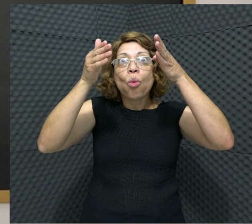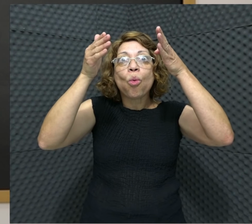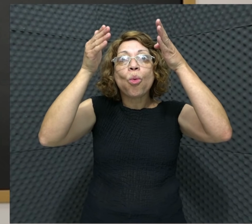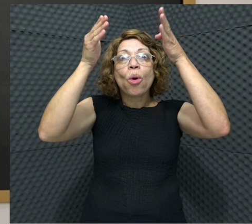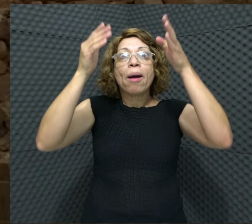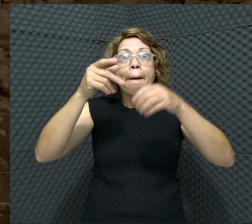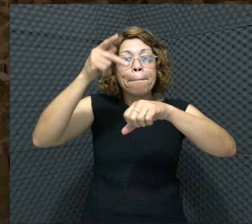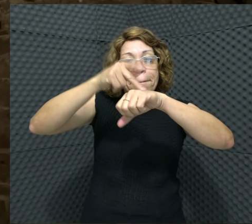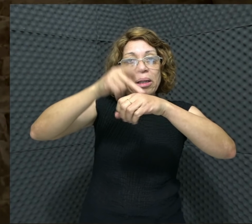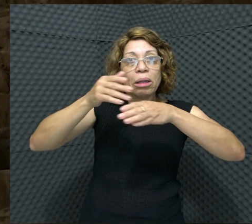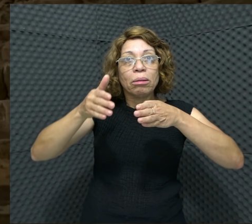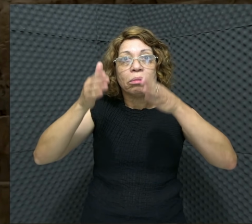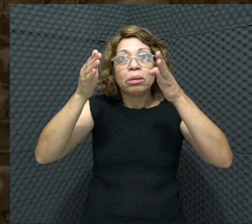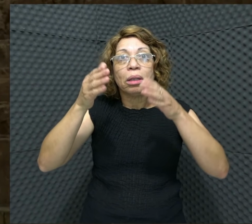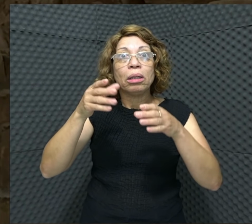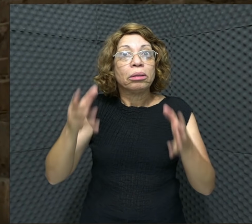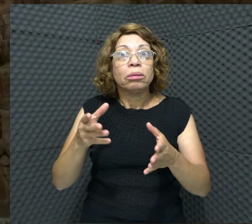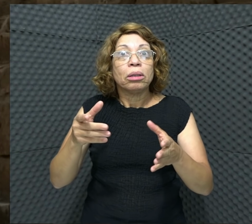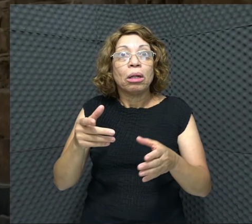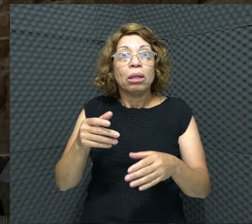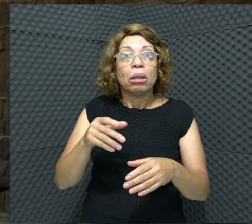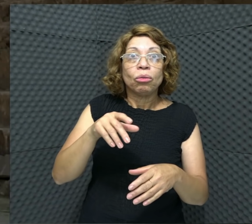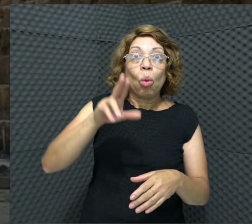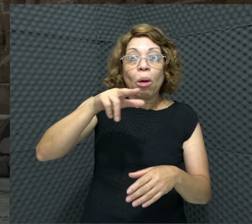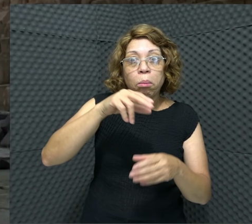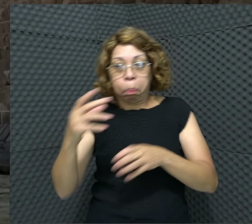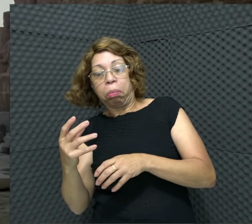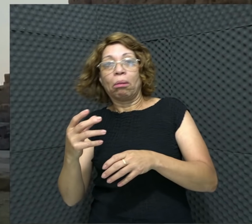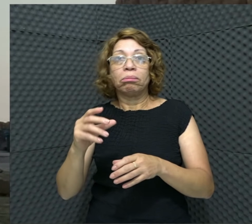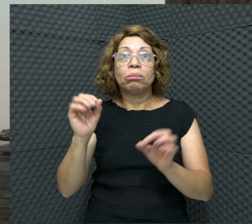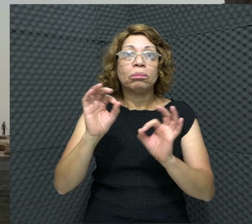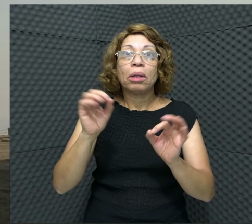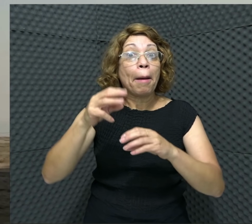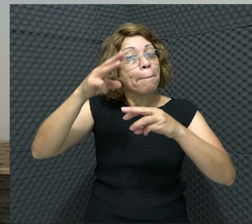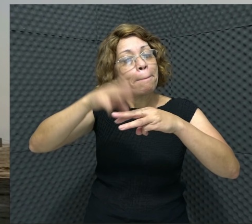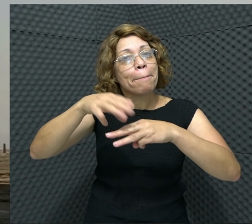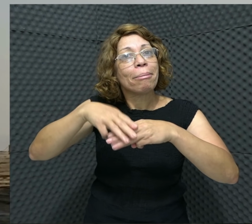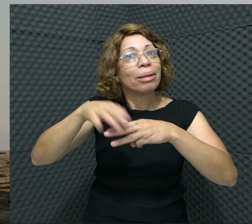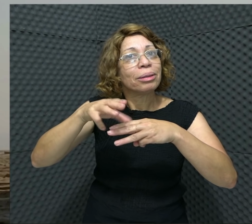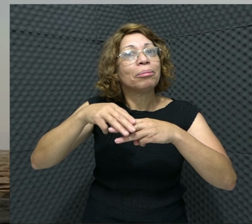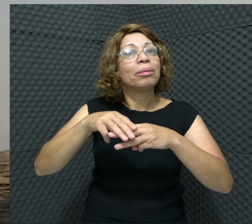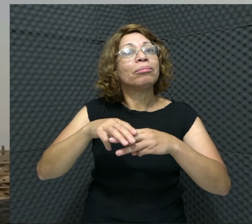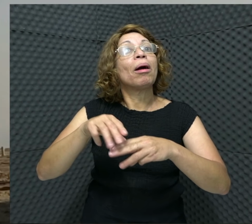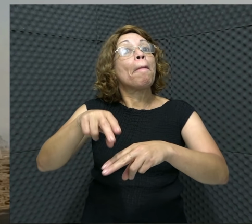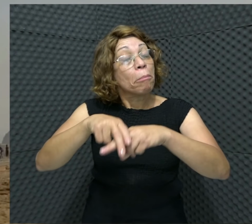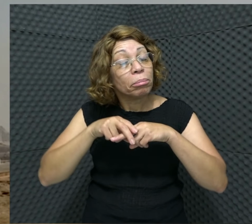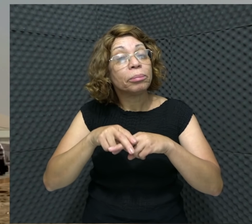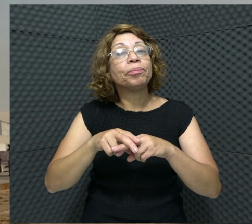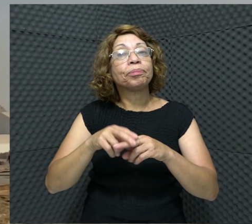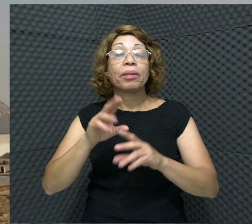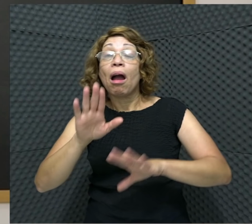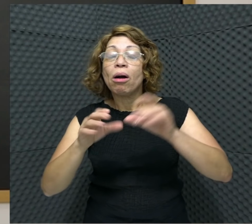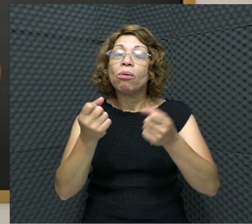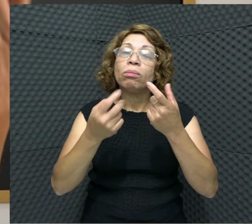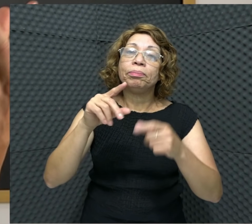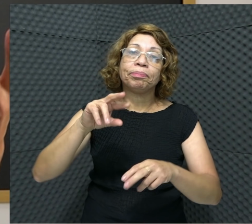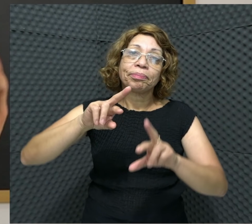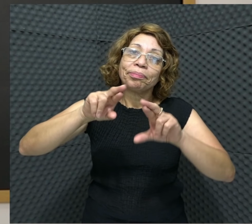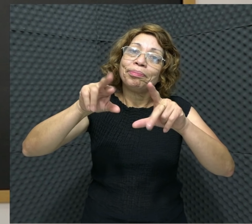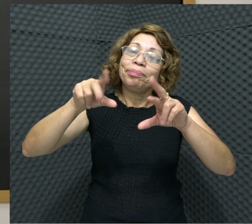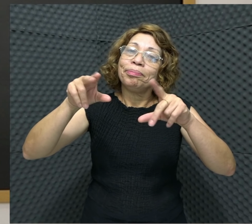as outras, que elas estão de pé até hoje. Matemática. E dentre algumas diferenças